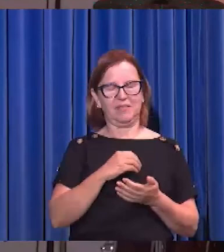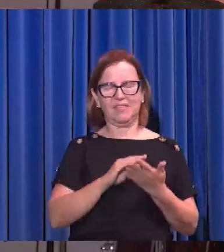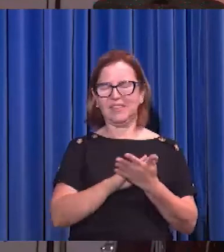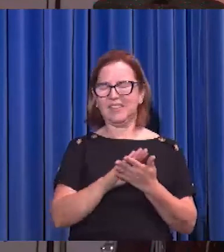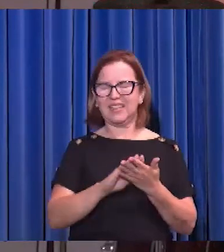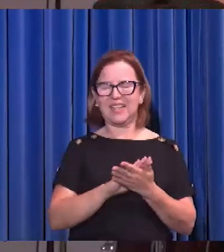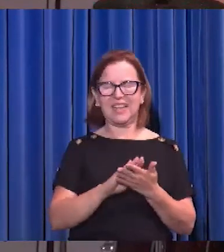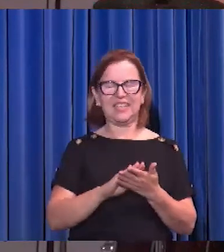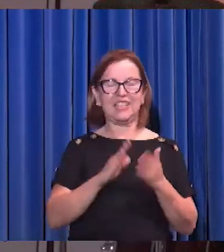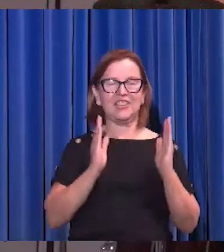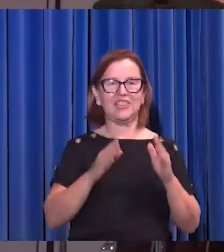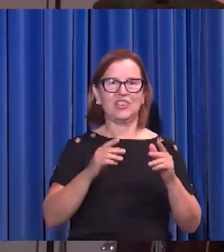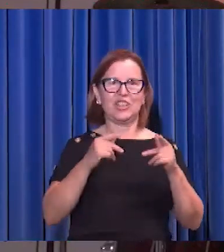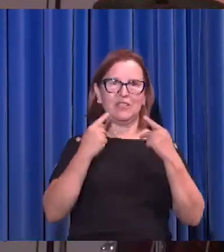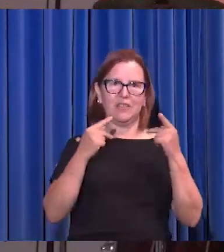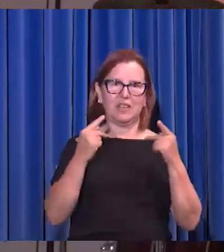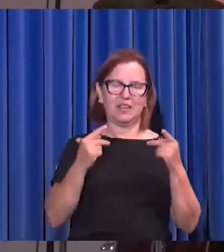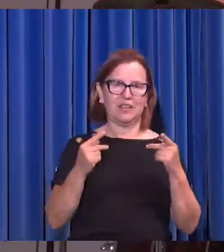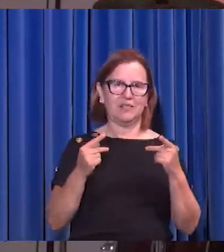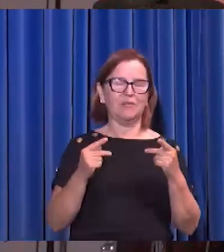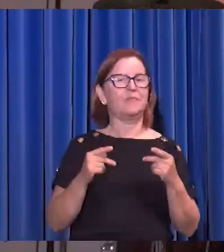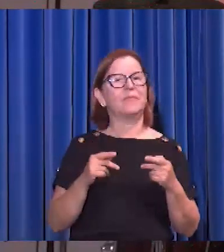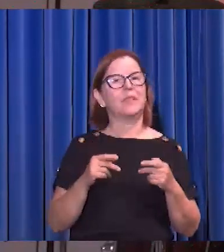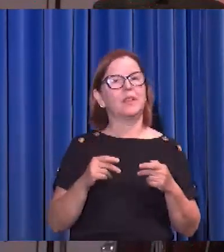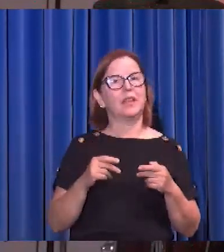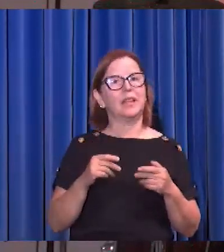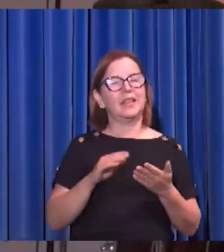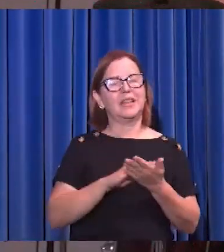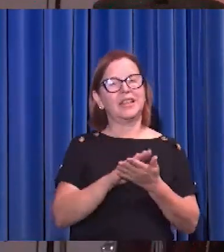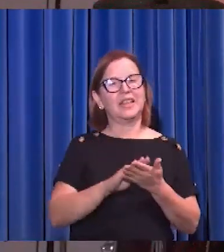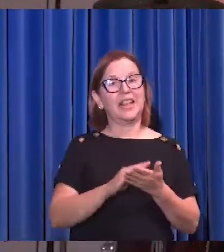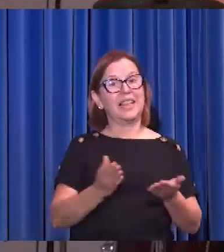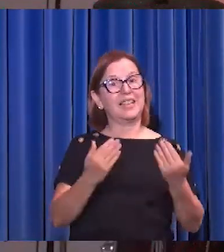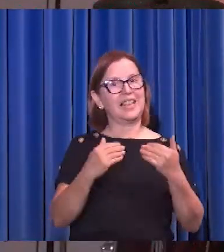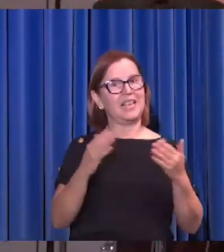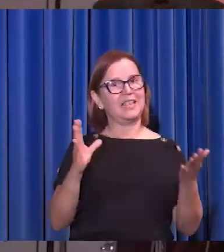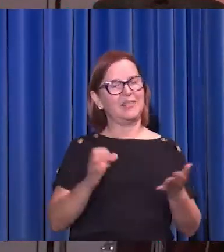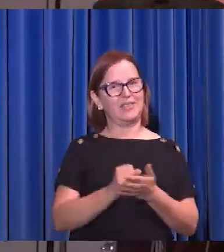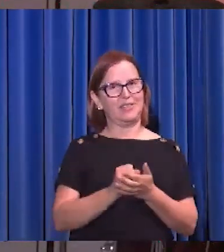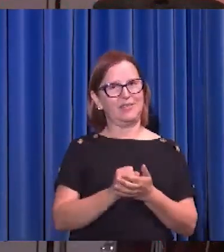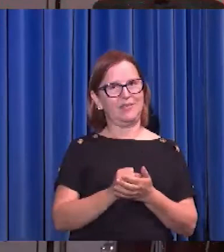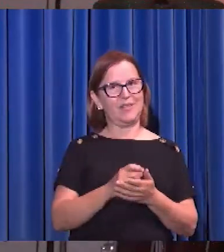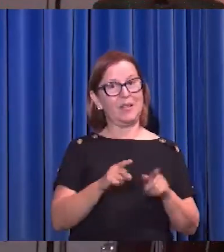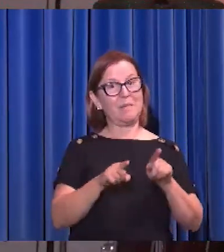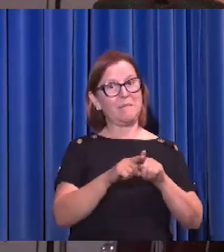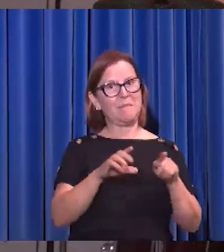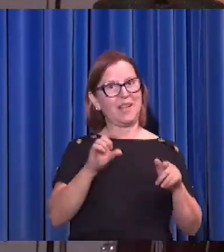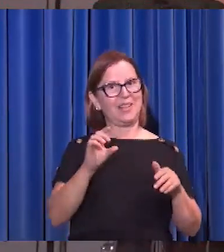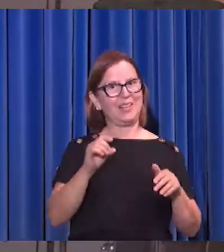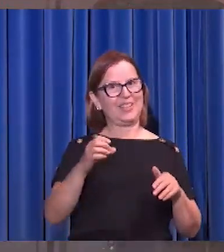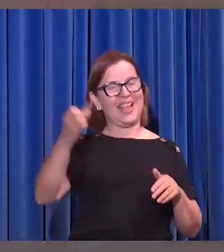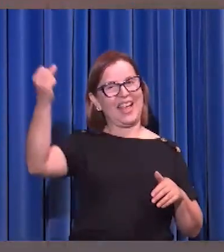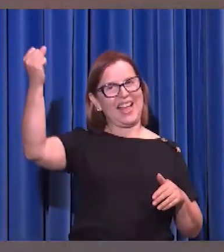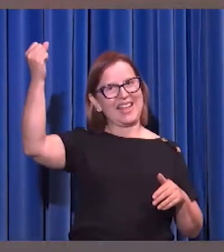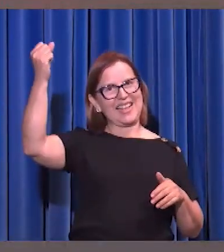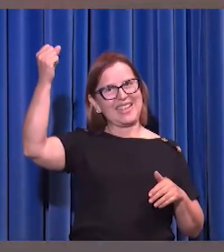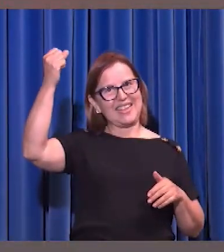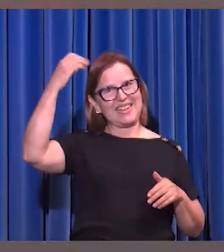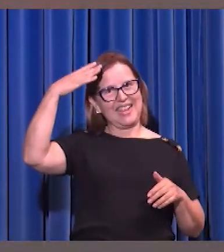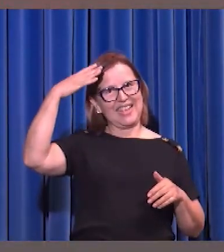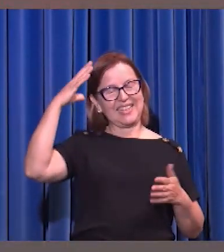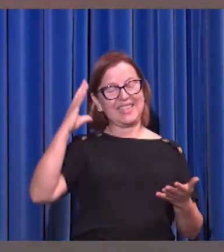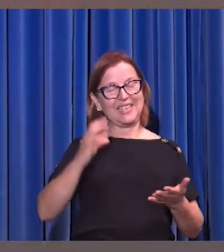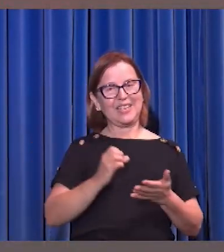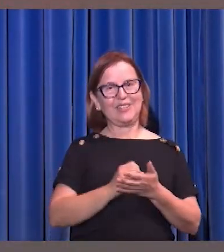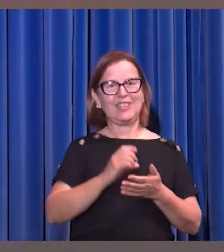santos, nada disso vai trazer salvação. Mas foi a graça salvadora de Deus que curou os israelitas mordidos,